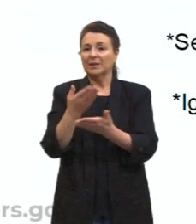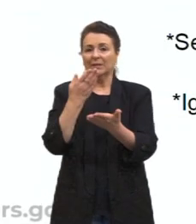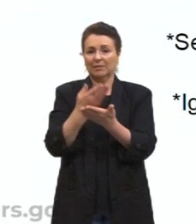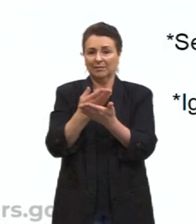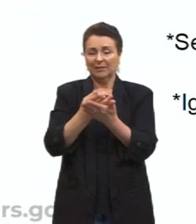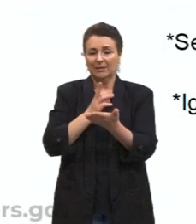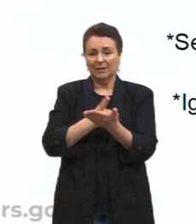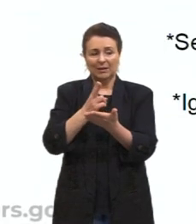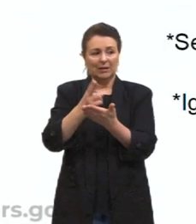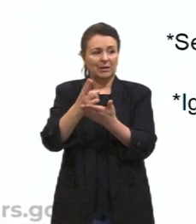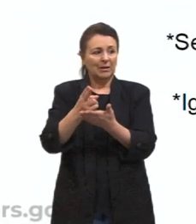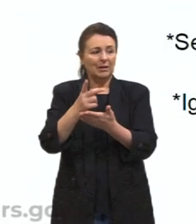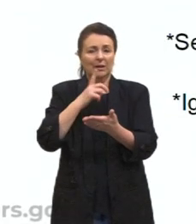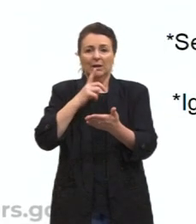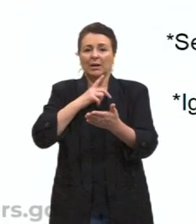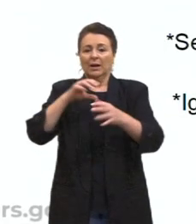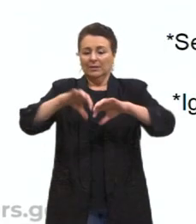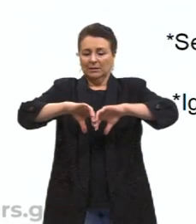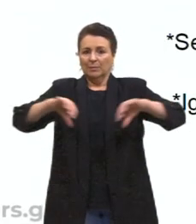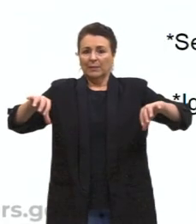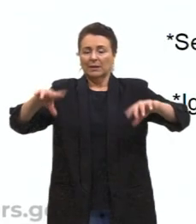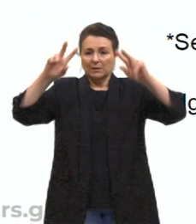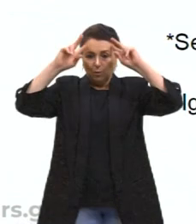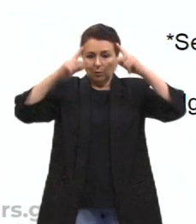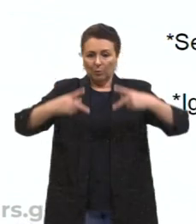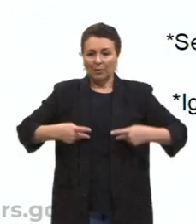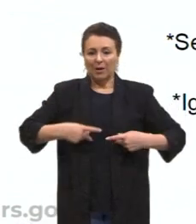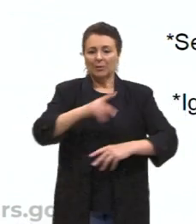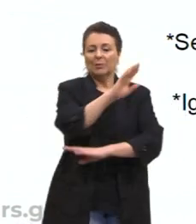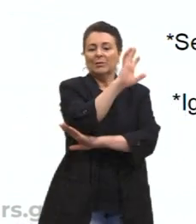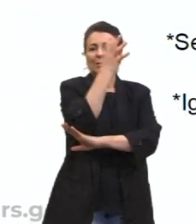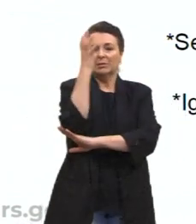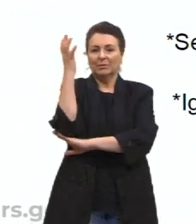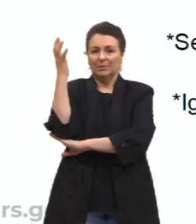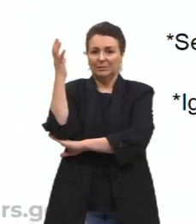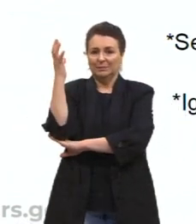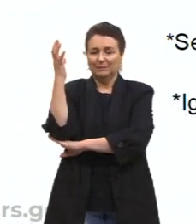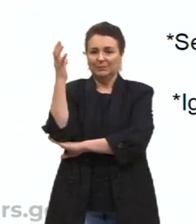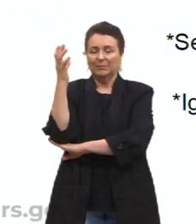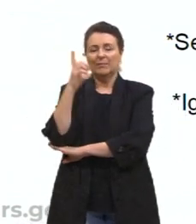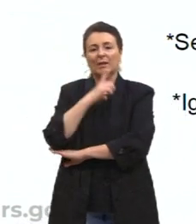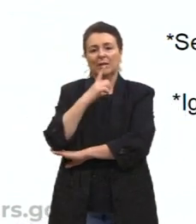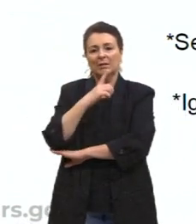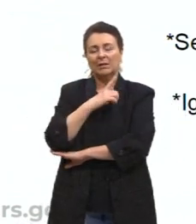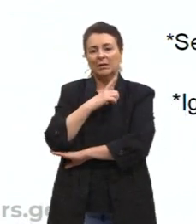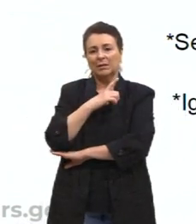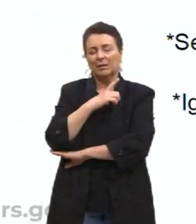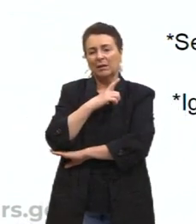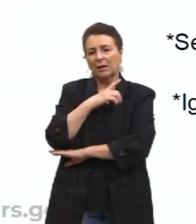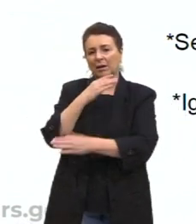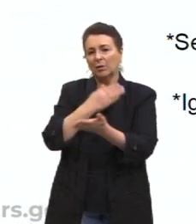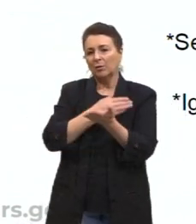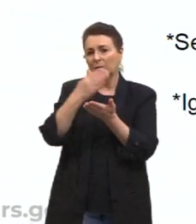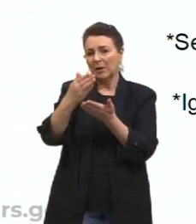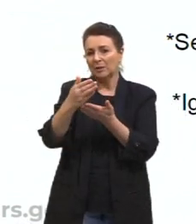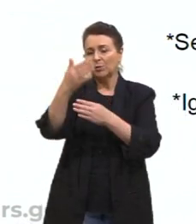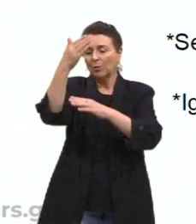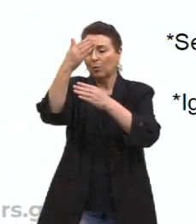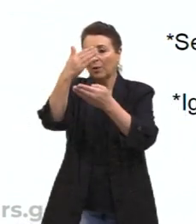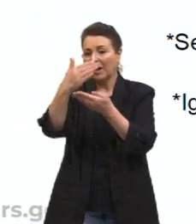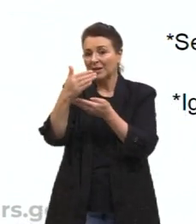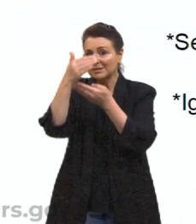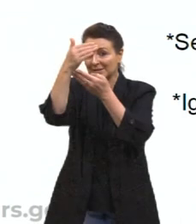aqui é uma cisão entre os seres humanos e a natureza né tem início com as grandes navegações